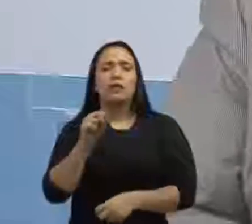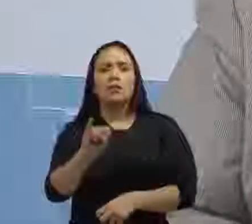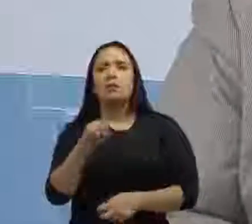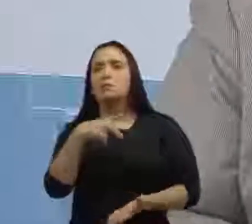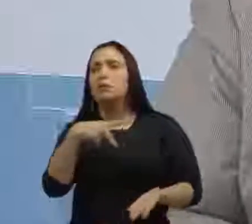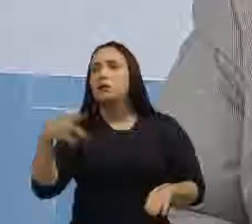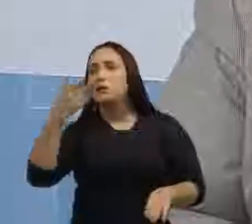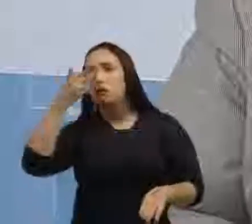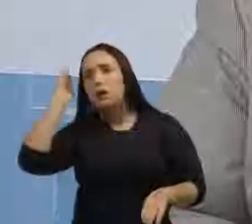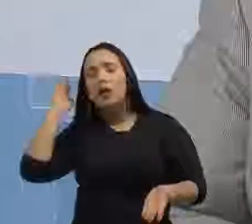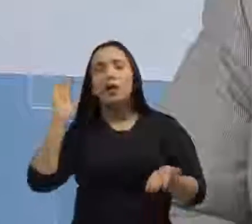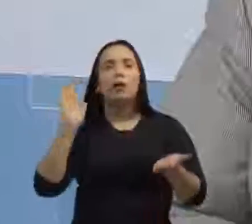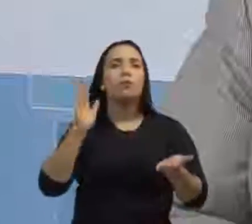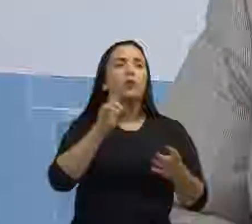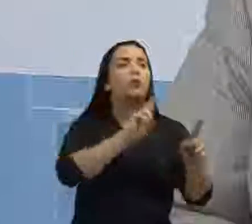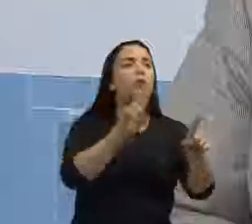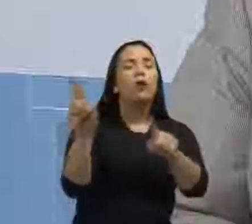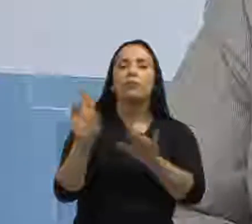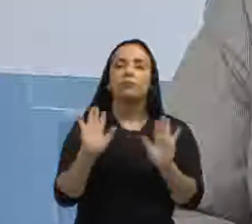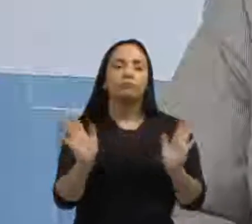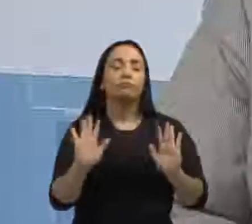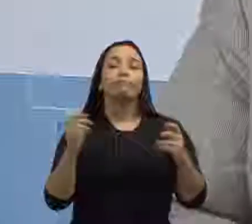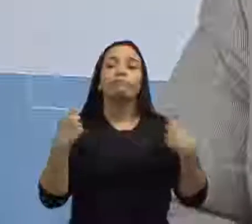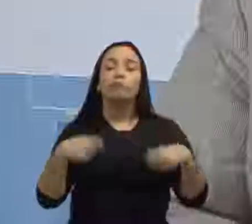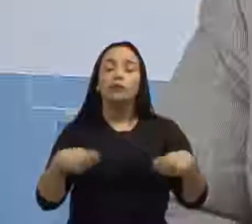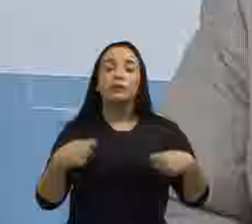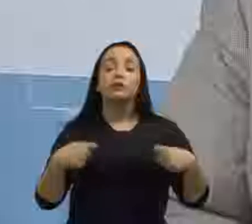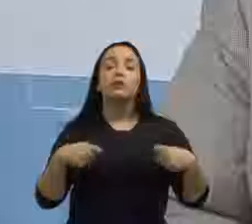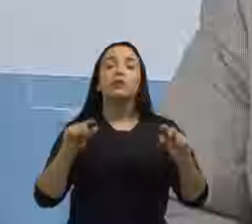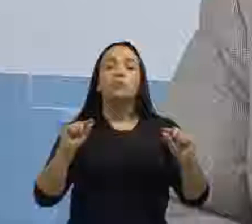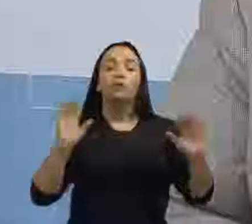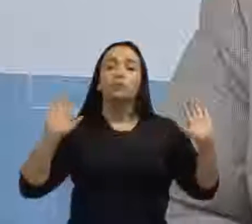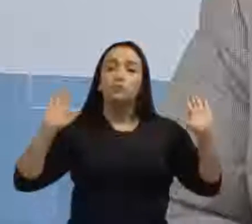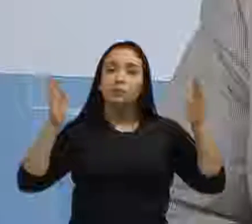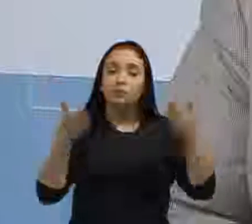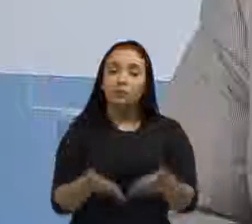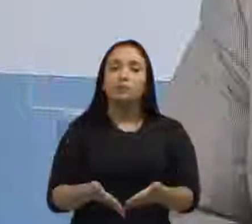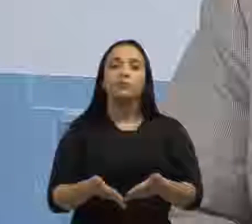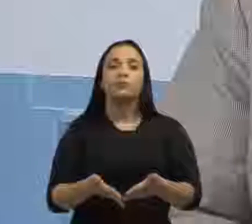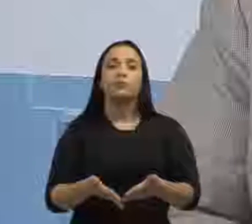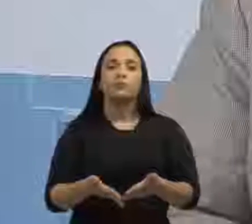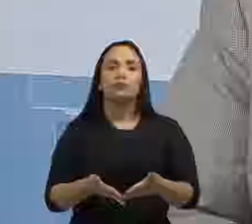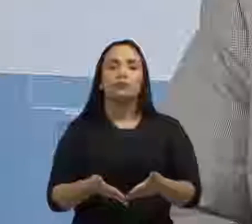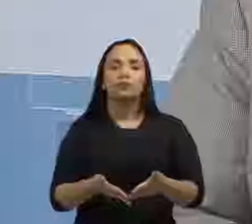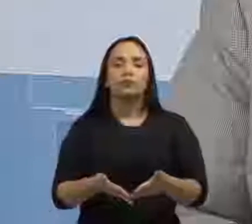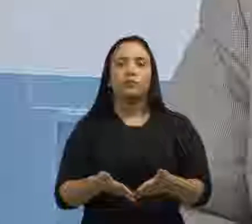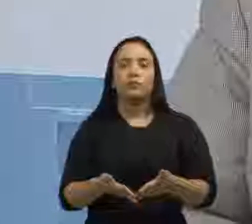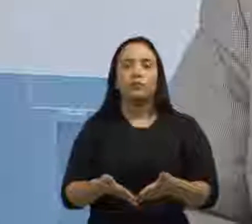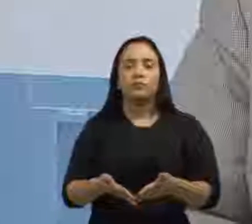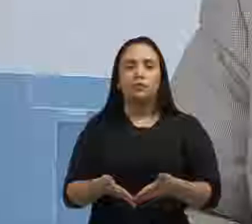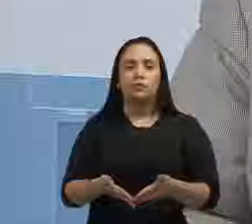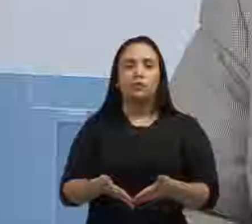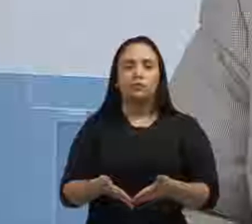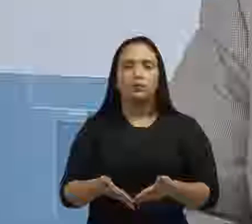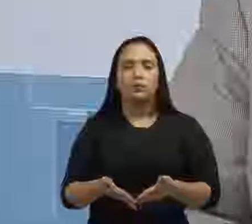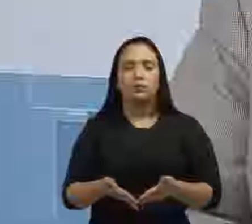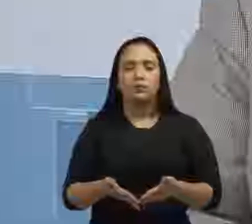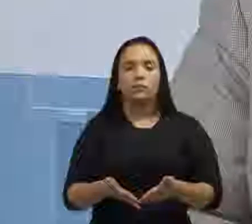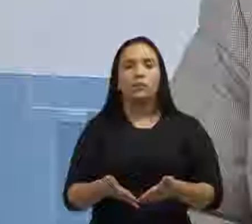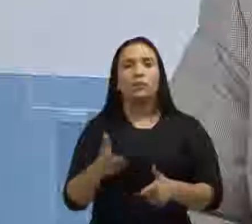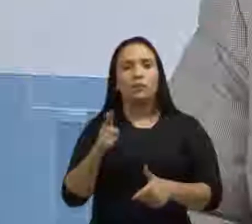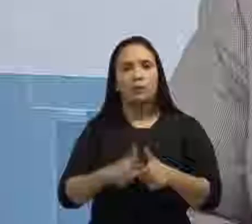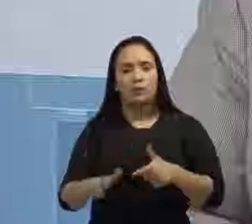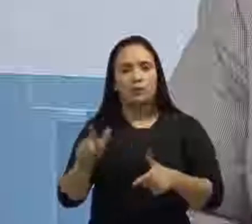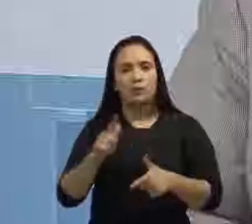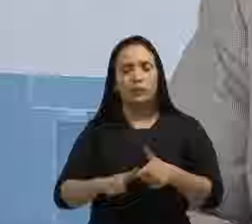se o presidente é o Temer. Nós temos que entender que depois do meu aniversário... É uma crise